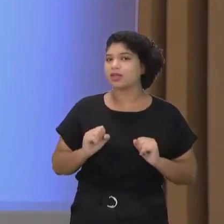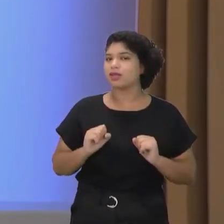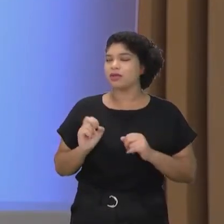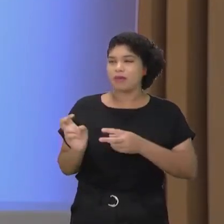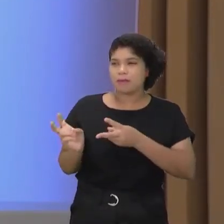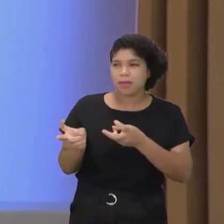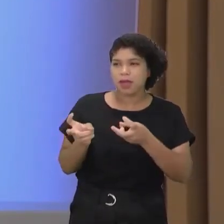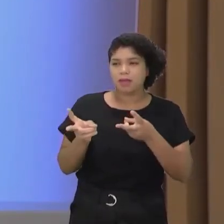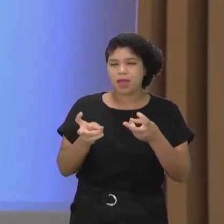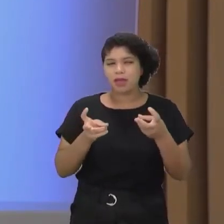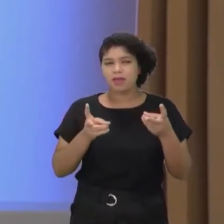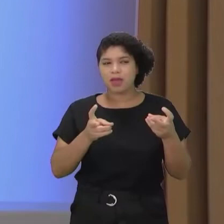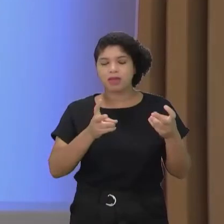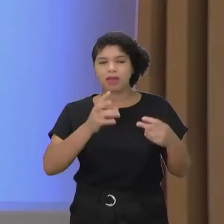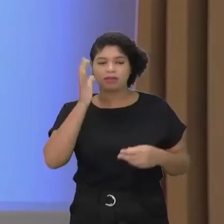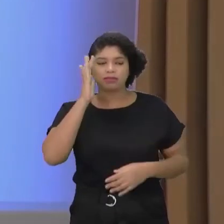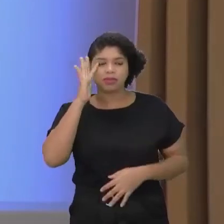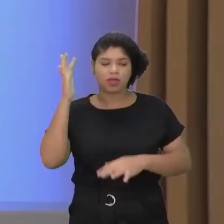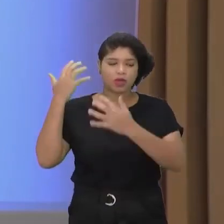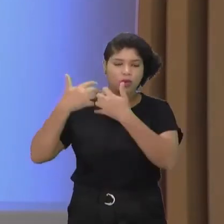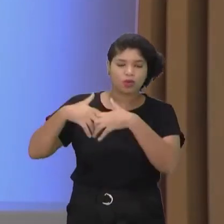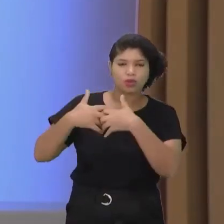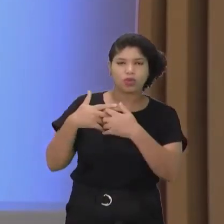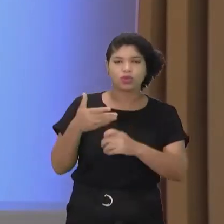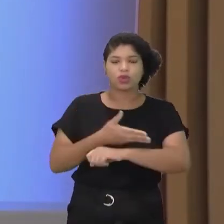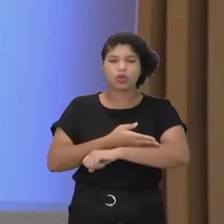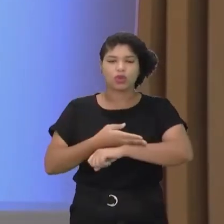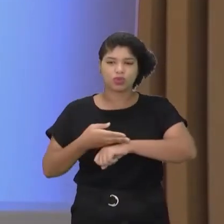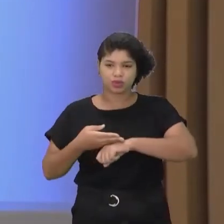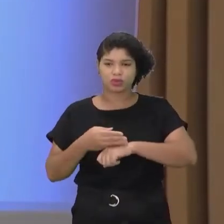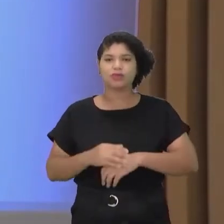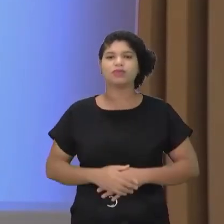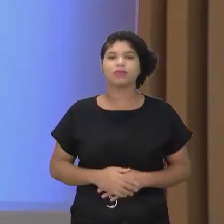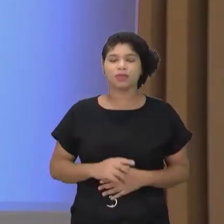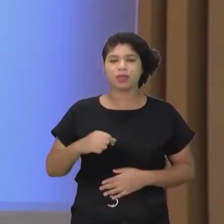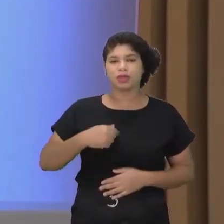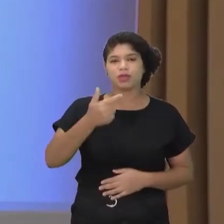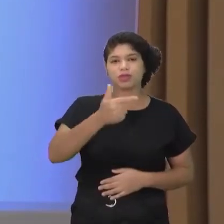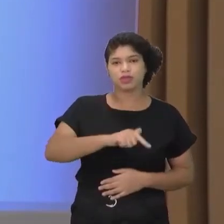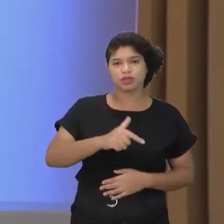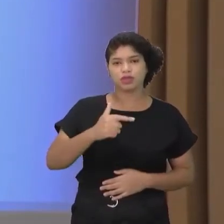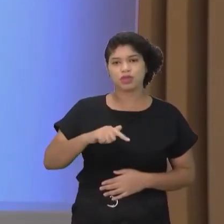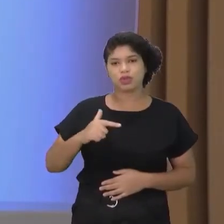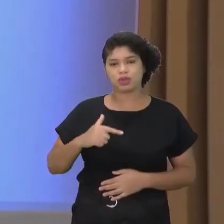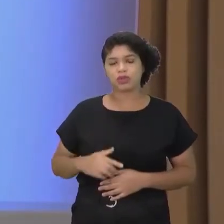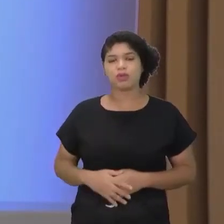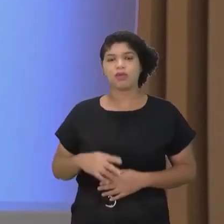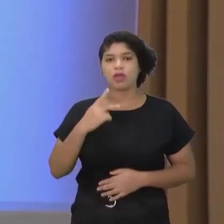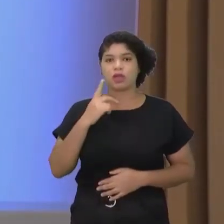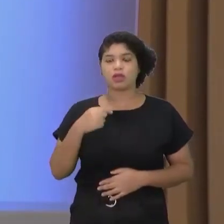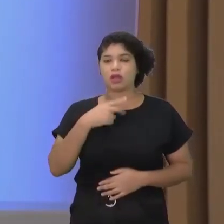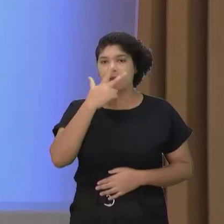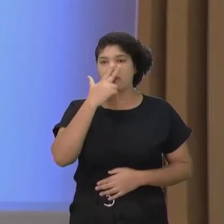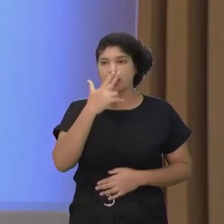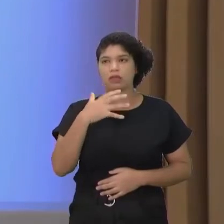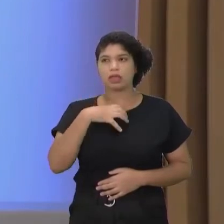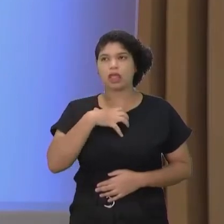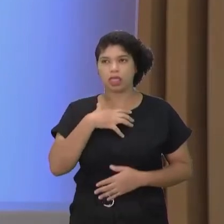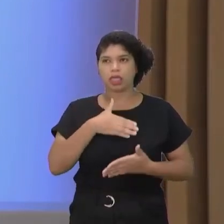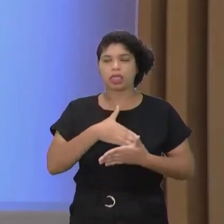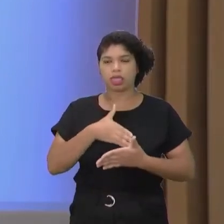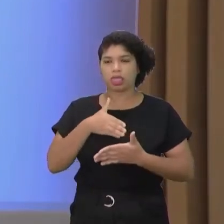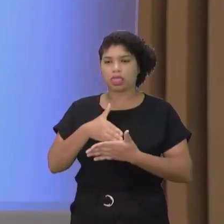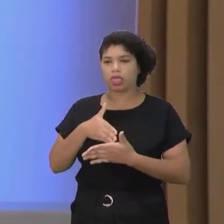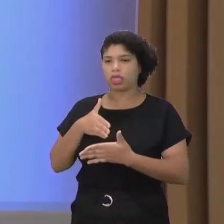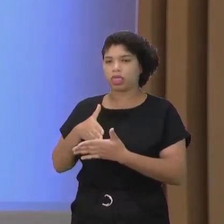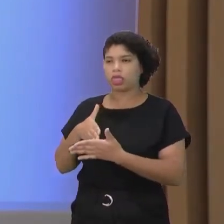percepções, nas nossas repetições, nos nossos hábitos. Então nós sempre repetimos, somos condicionados a ter um